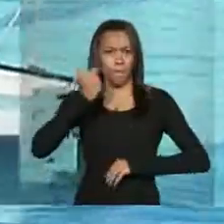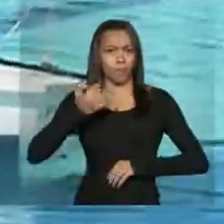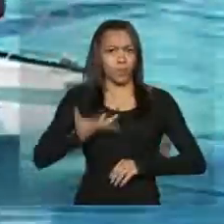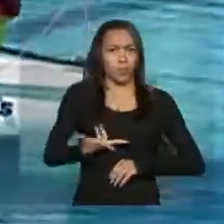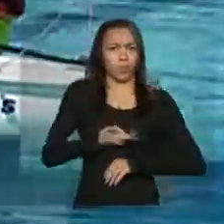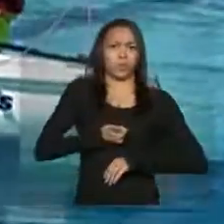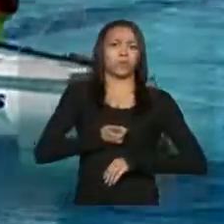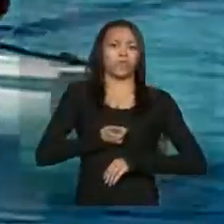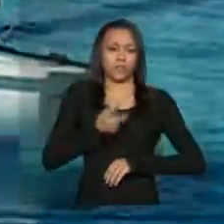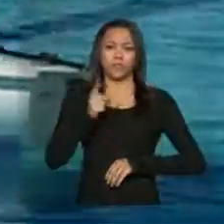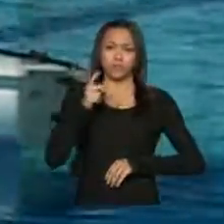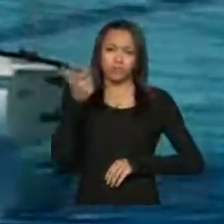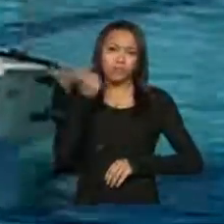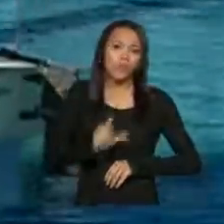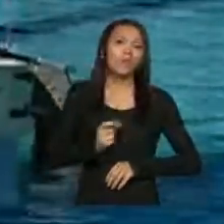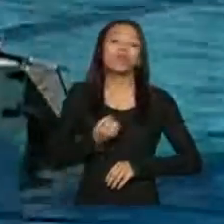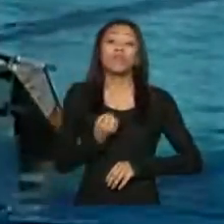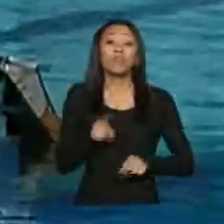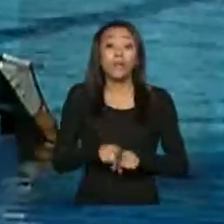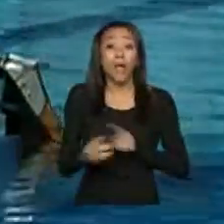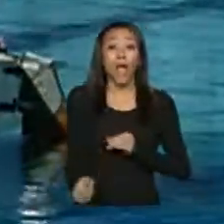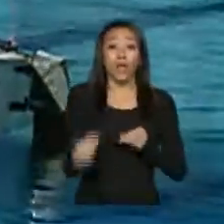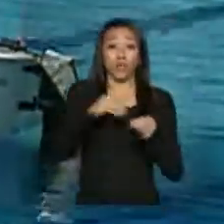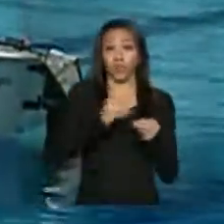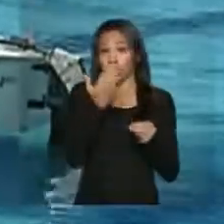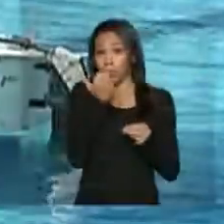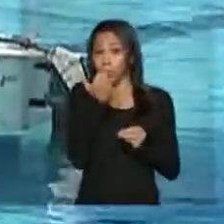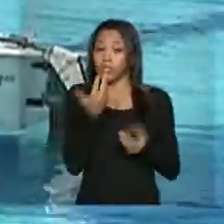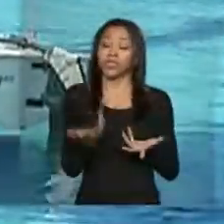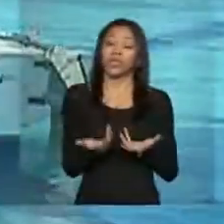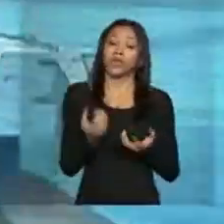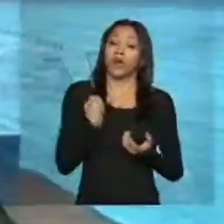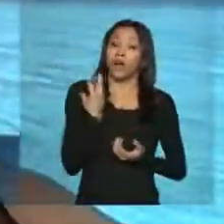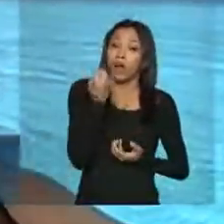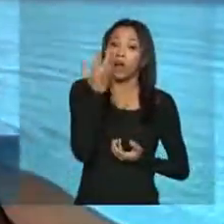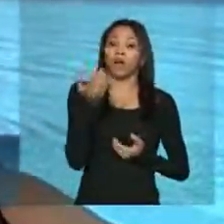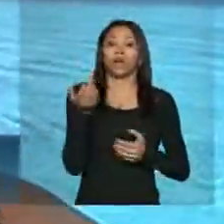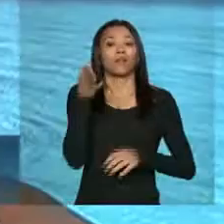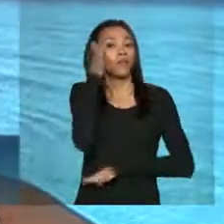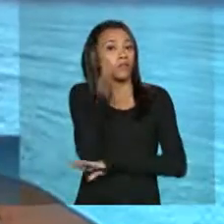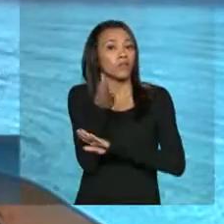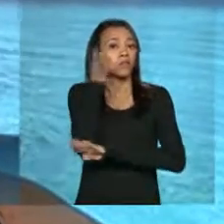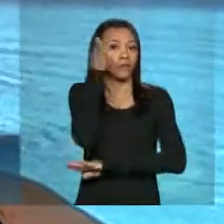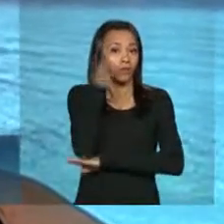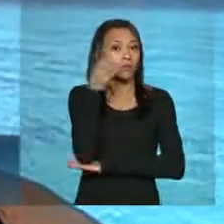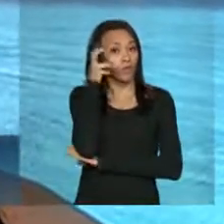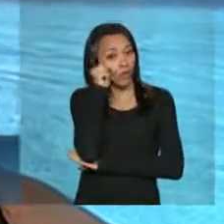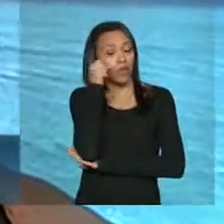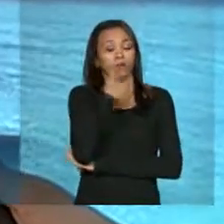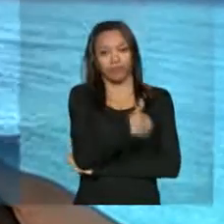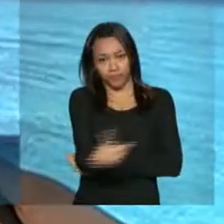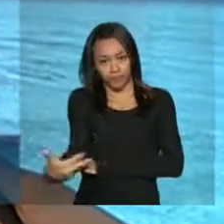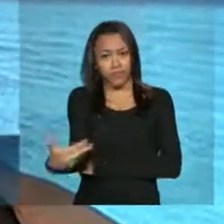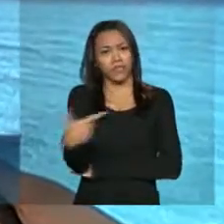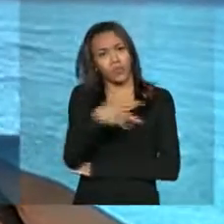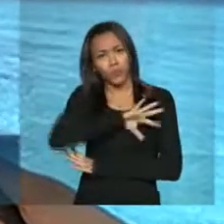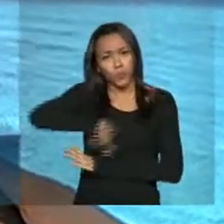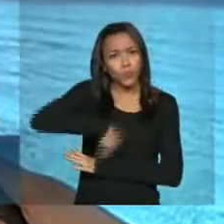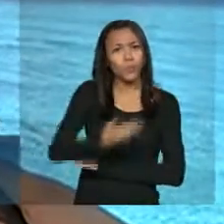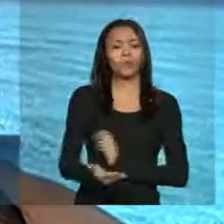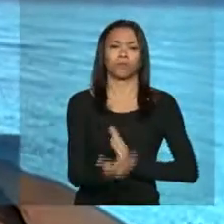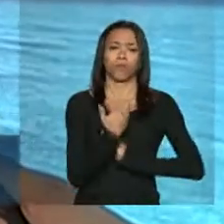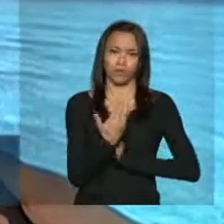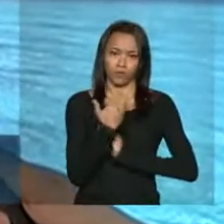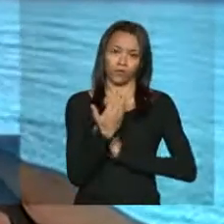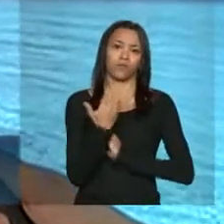serve também pra curtir algumas vezes viagens implementação alimentação estadia então é engloba mesmo tudo que o atleta